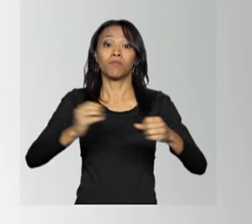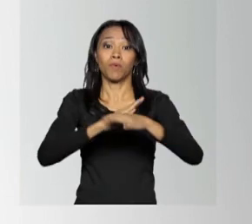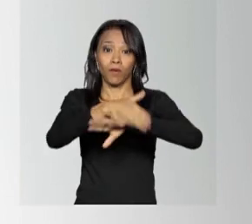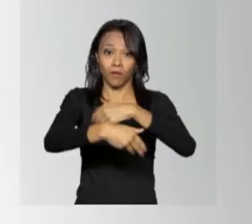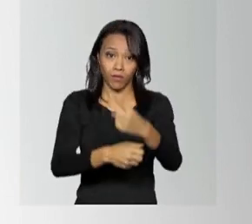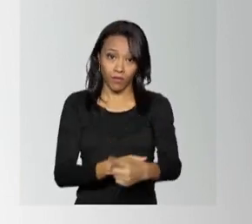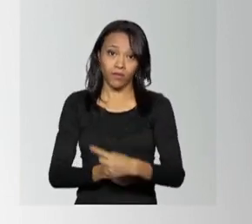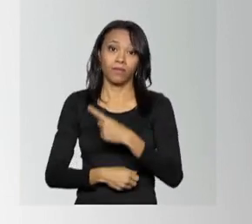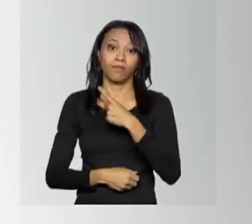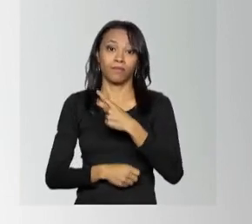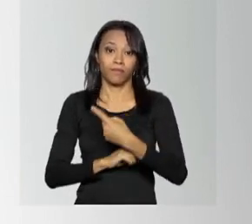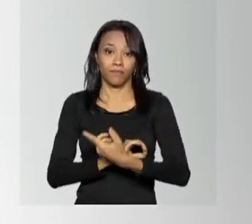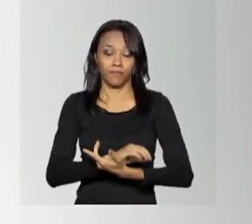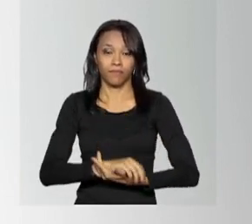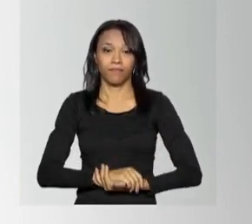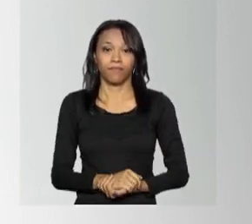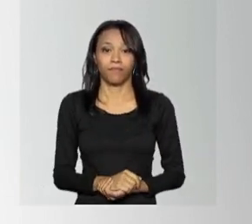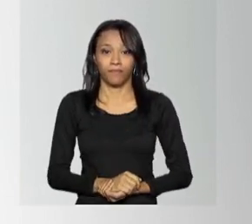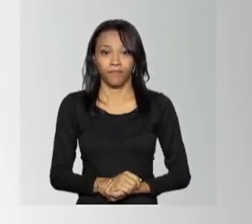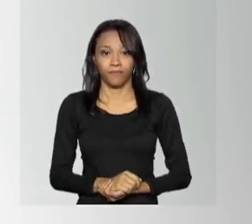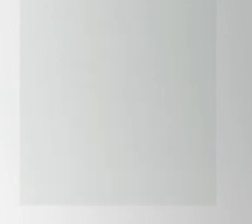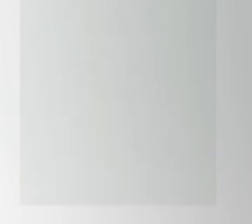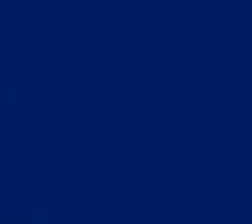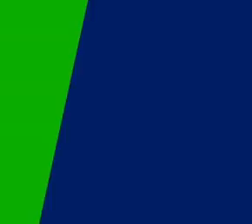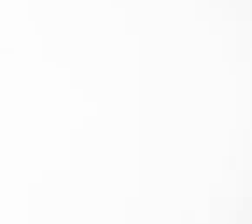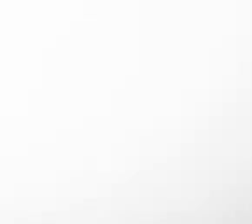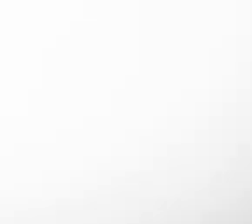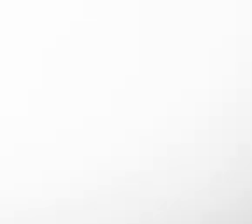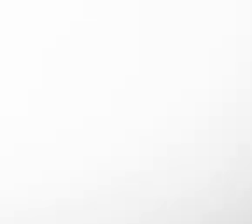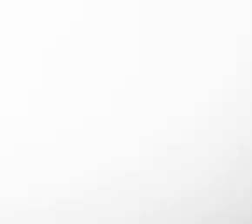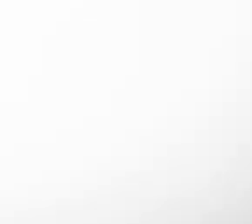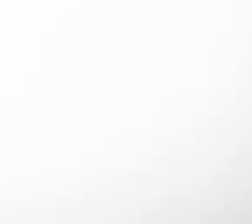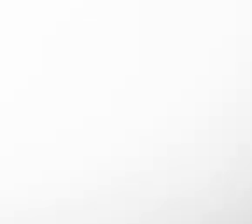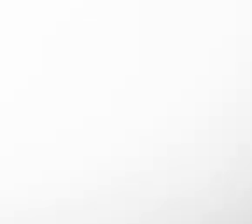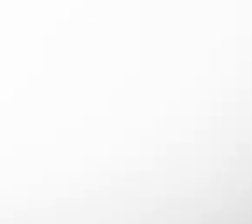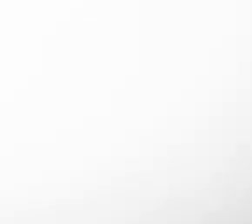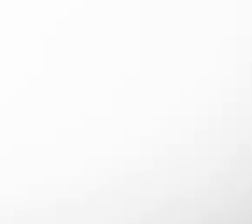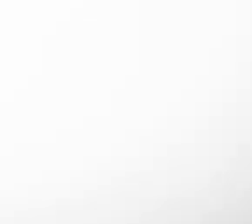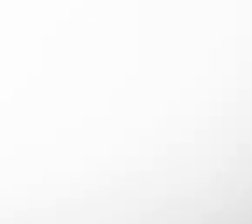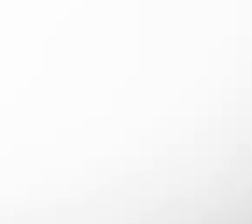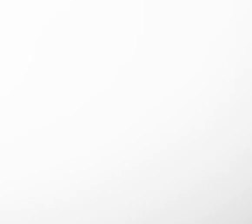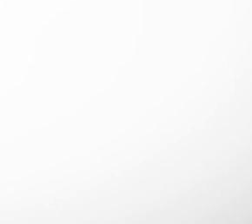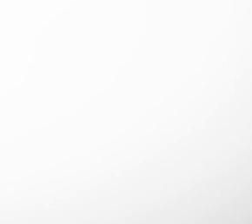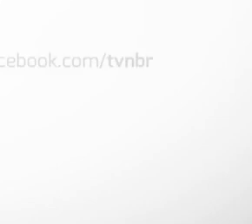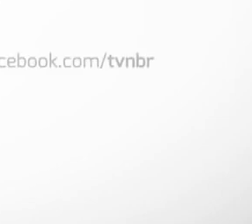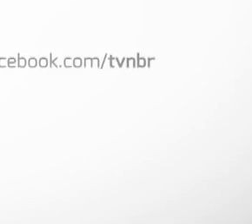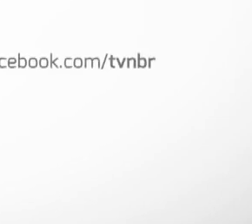www.mec.gov.br.